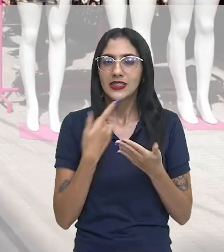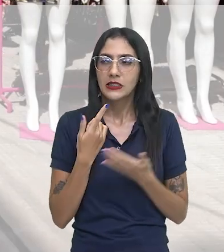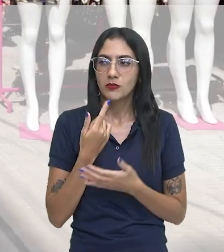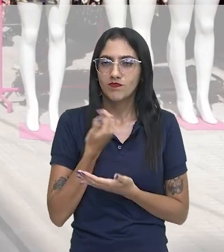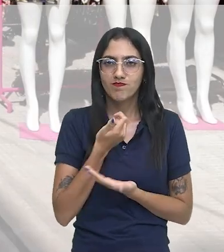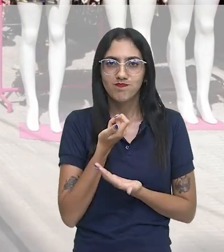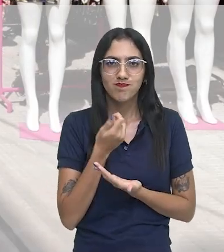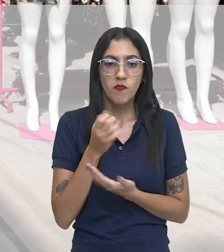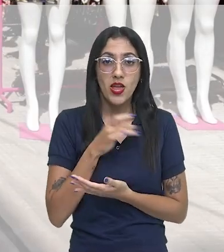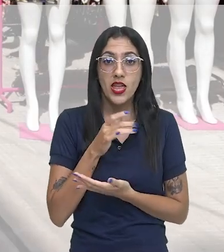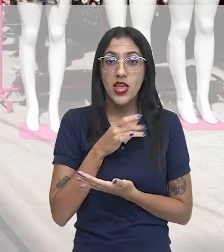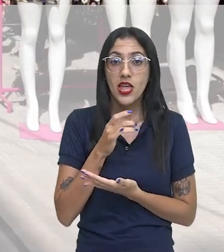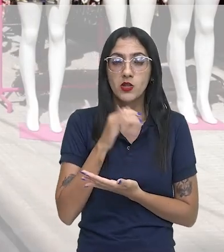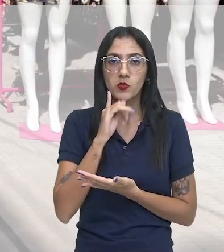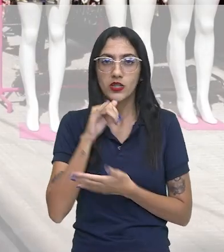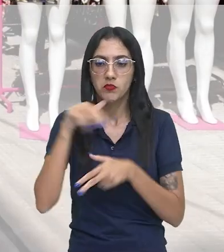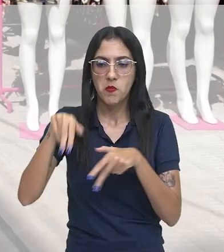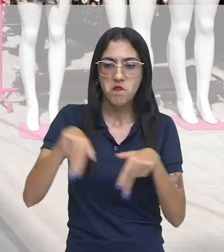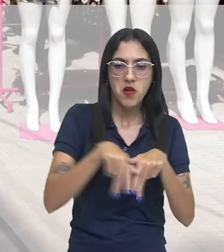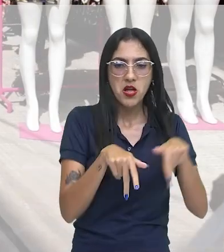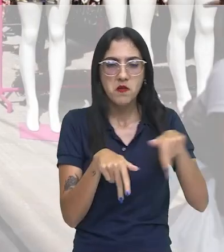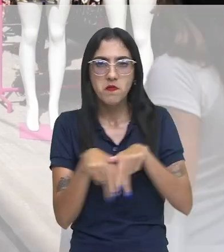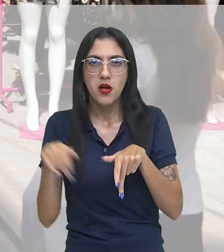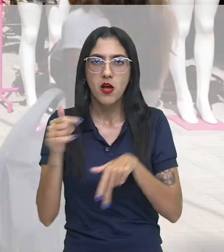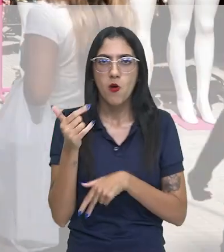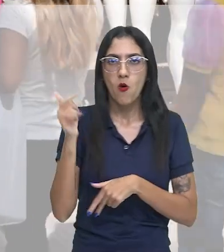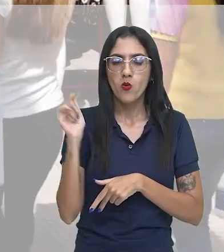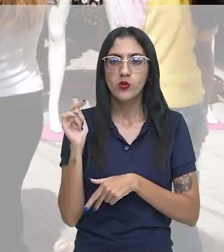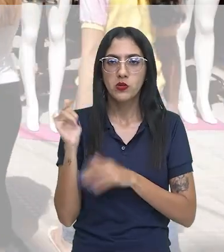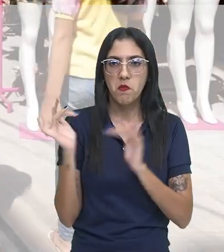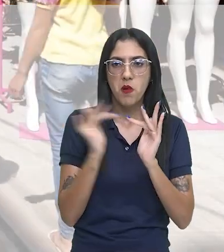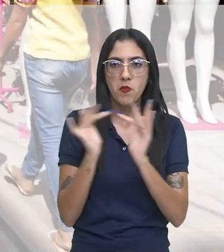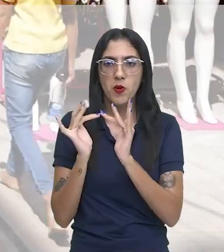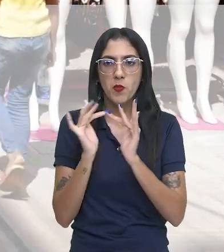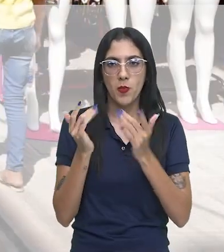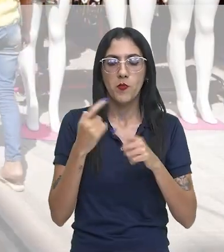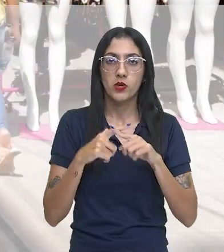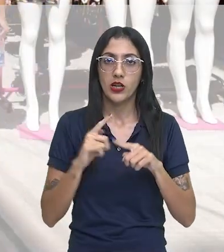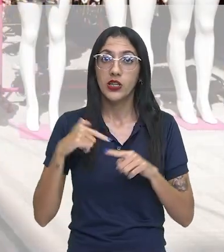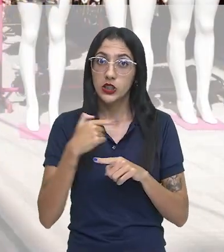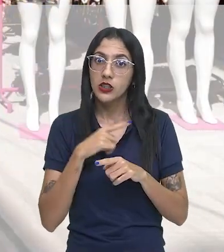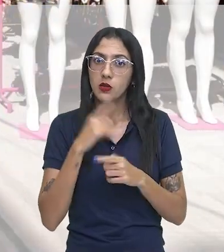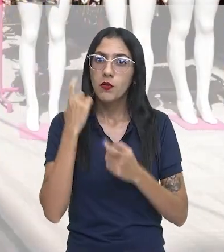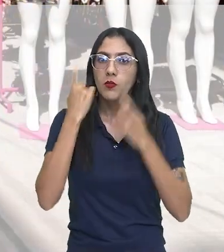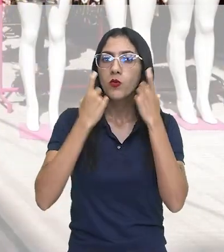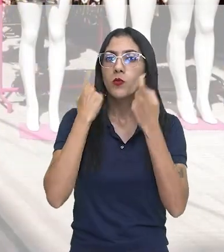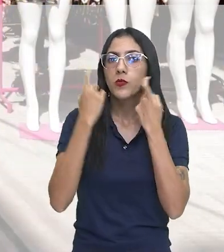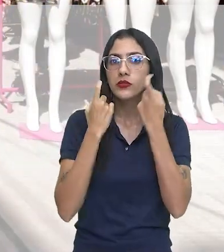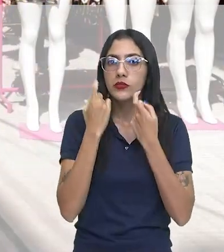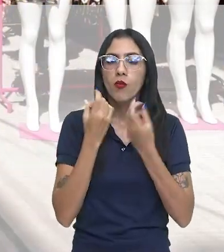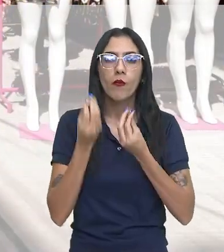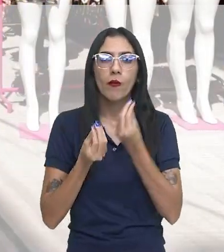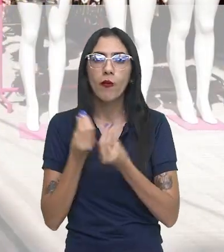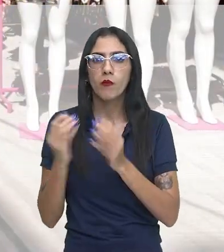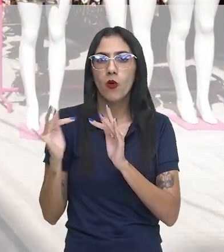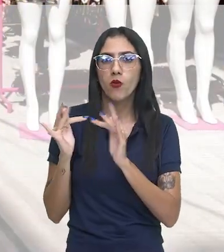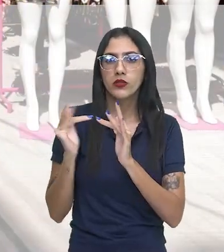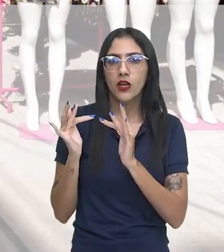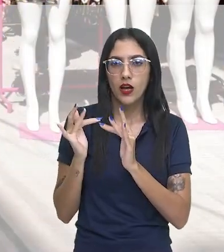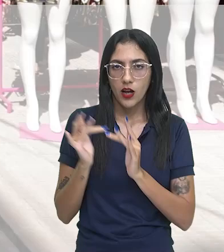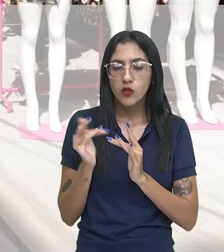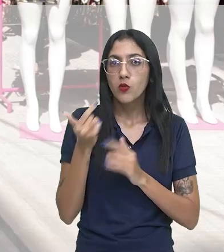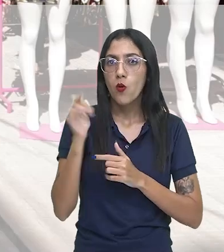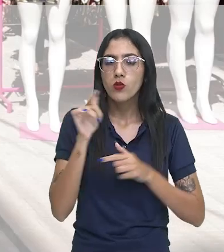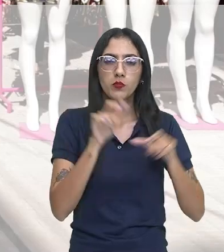nas pessoas, né? De repente encostar em alguém, justamente que a gente tem essa preocupação da relação do nosso corpo com o espaço e com os